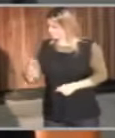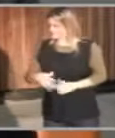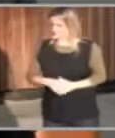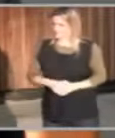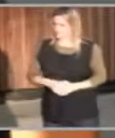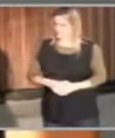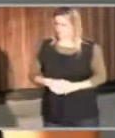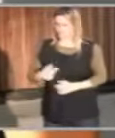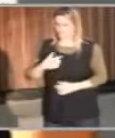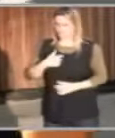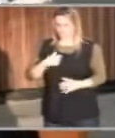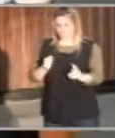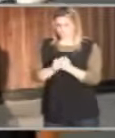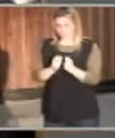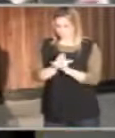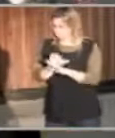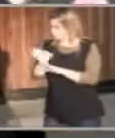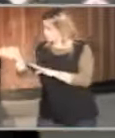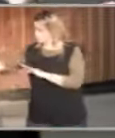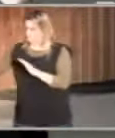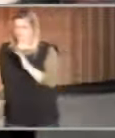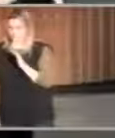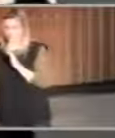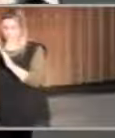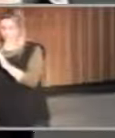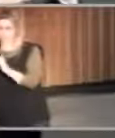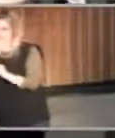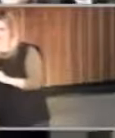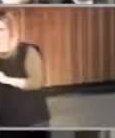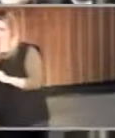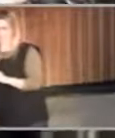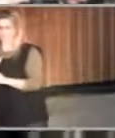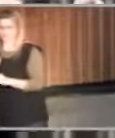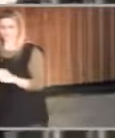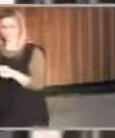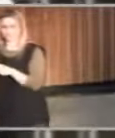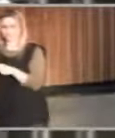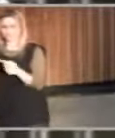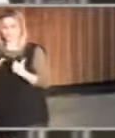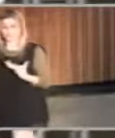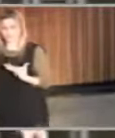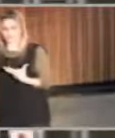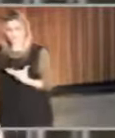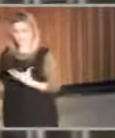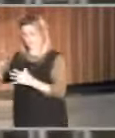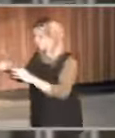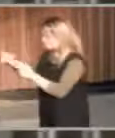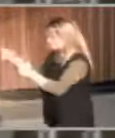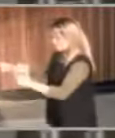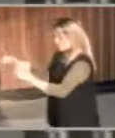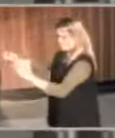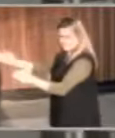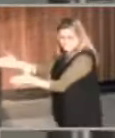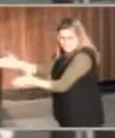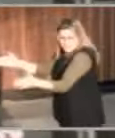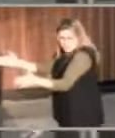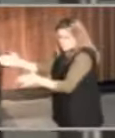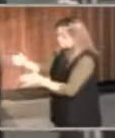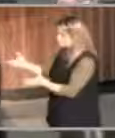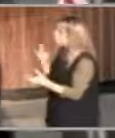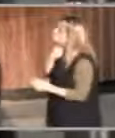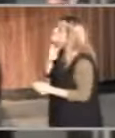foi para um senhor para alugar uma garagem porque a gente queria abrir uma congregação um ponto de pregação e